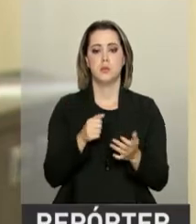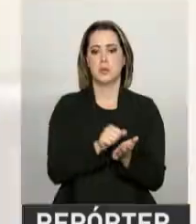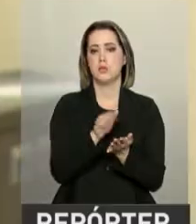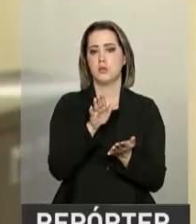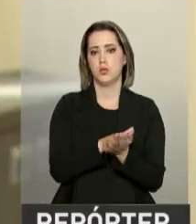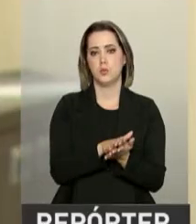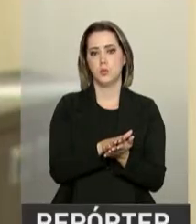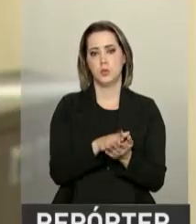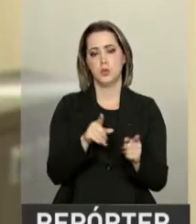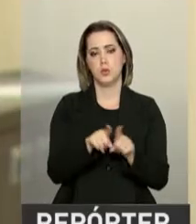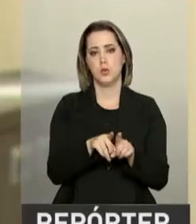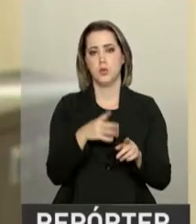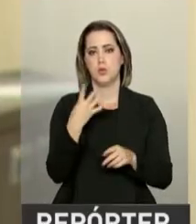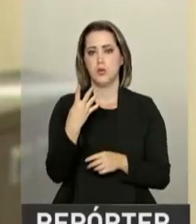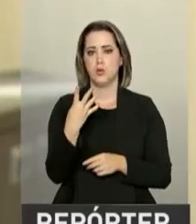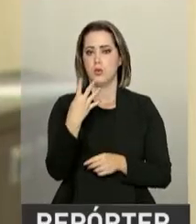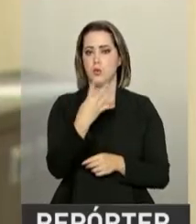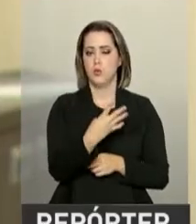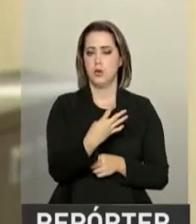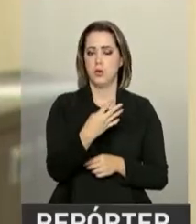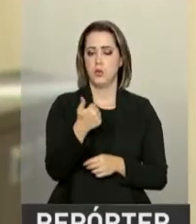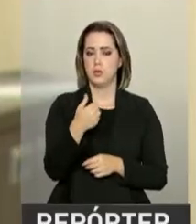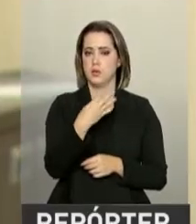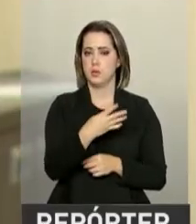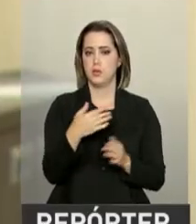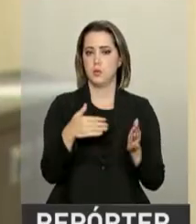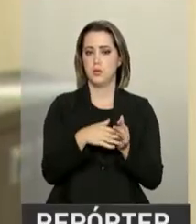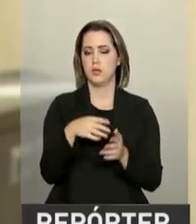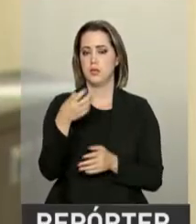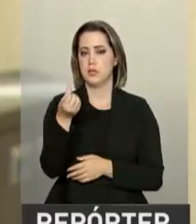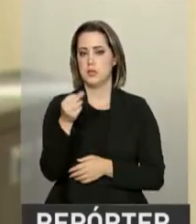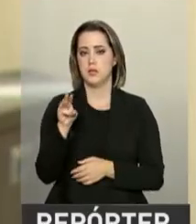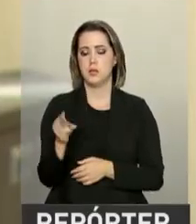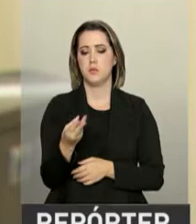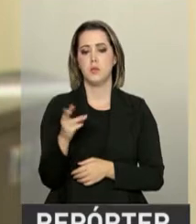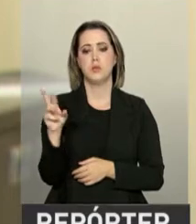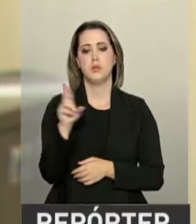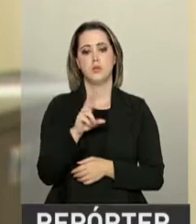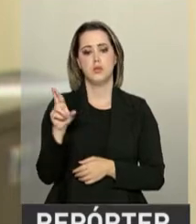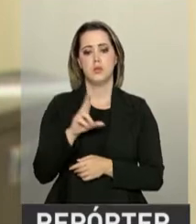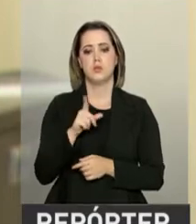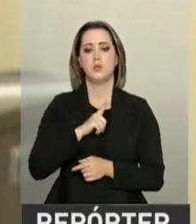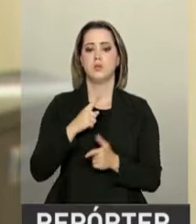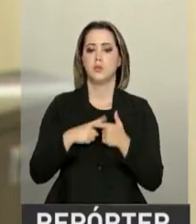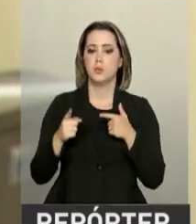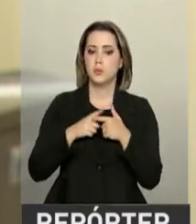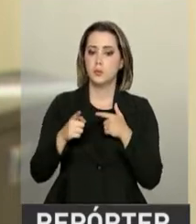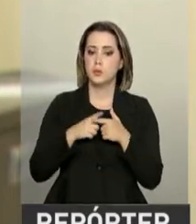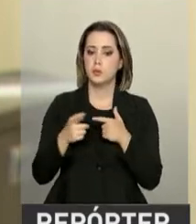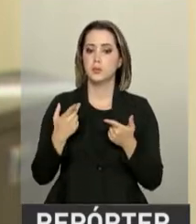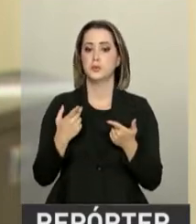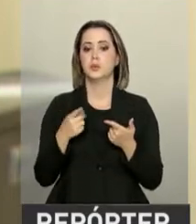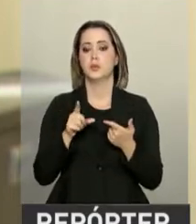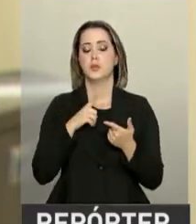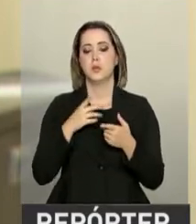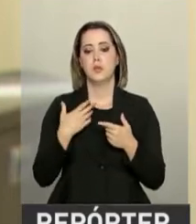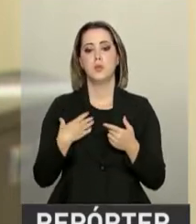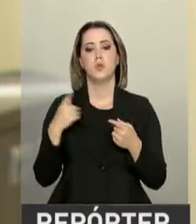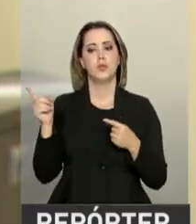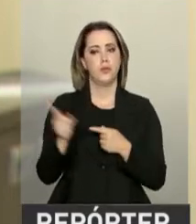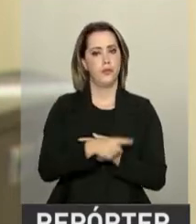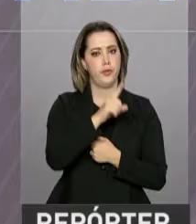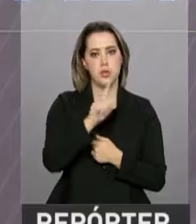multa. Ela gira em torno de 414 a 6 milhões de reais, mas pode ser questões mais graves e a gente pode até vir a